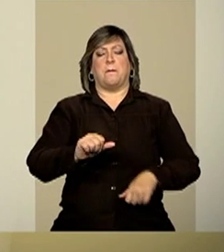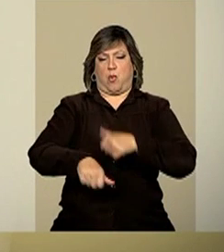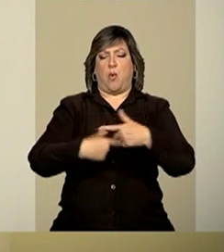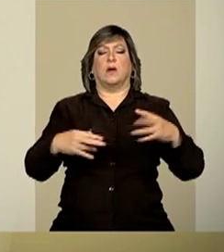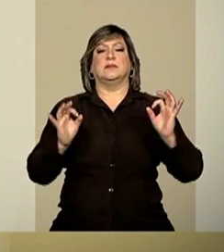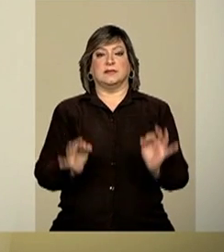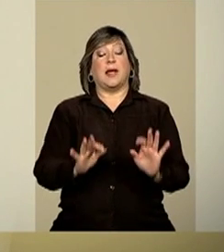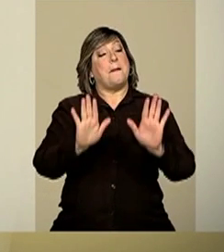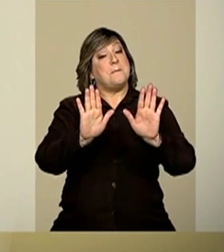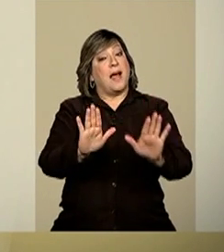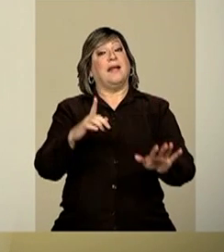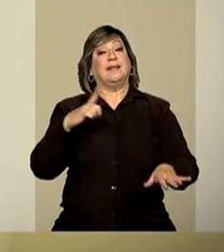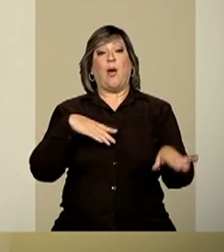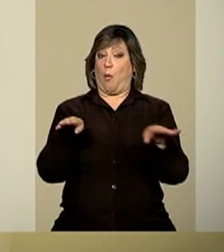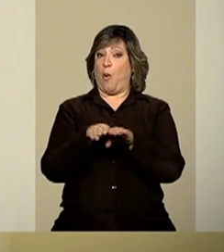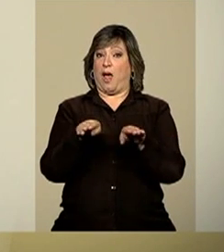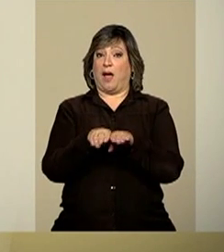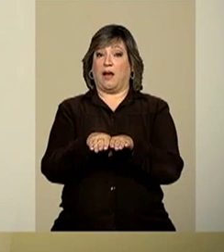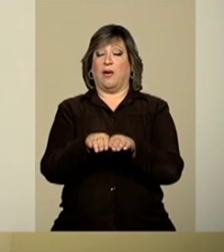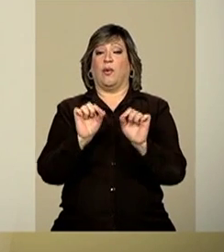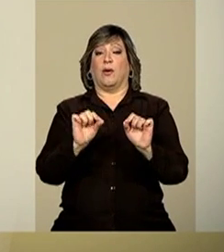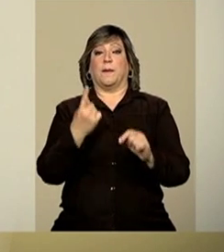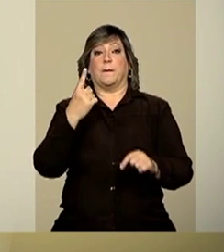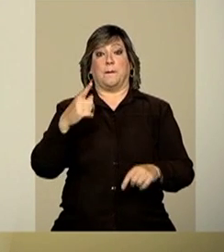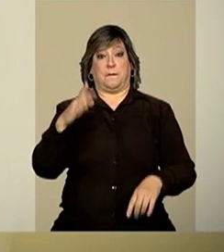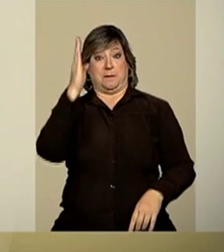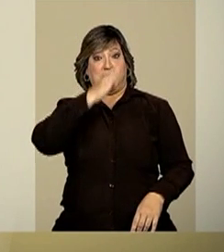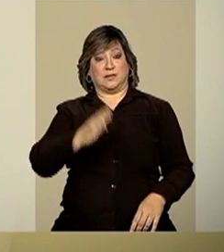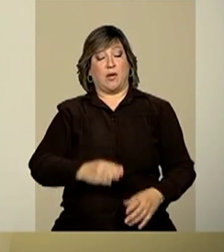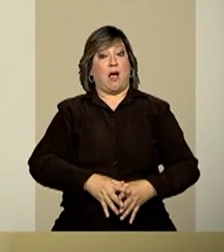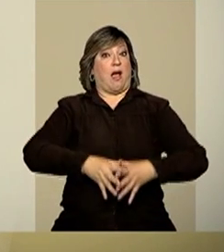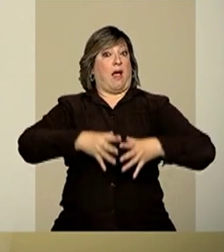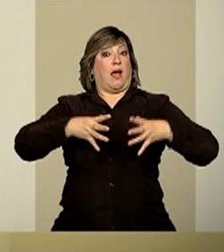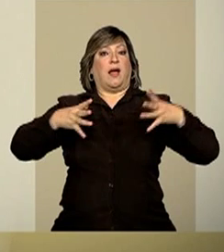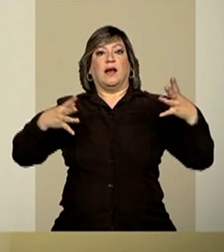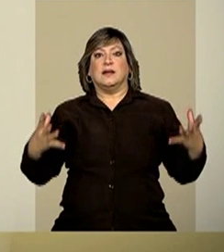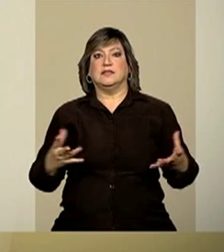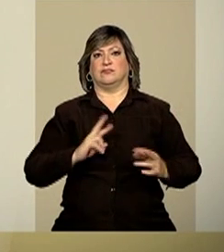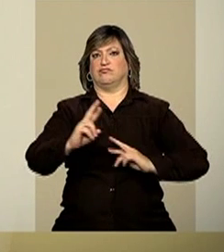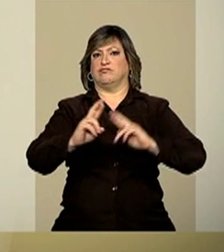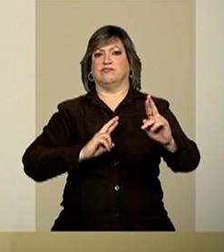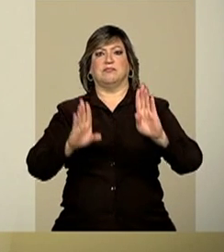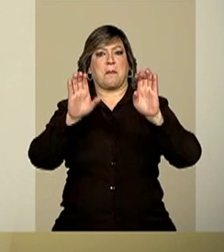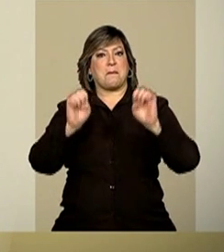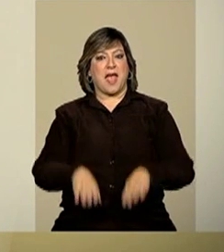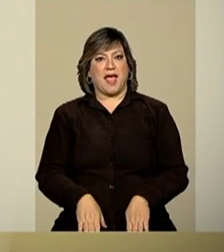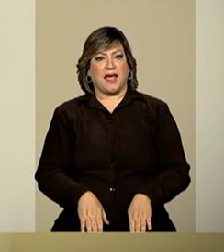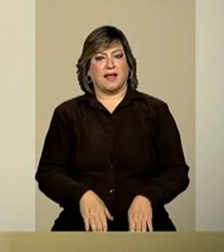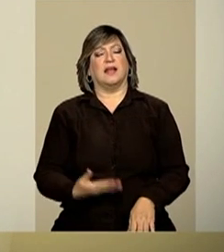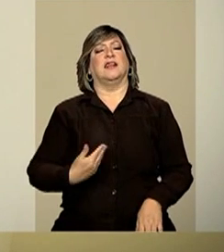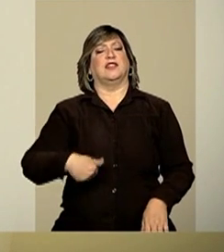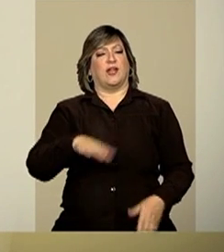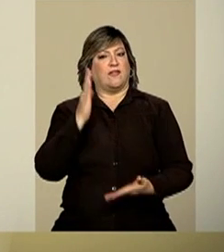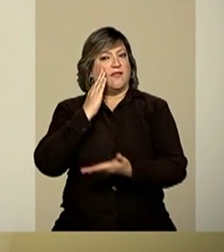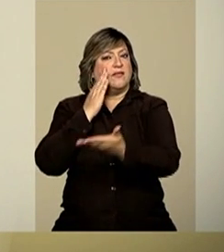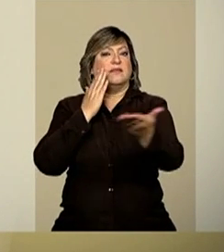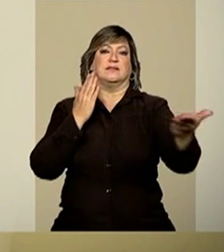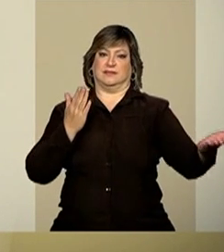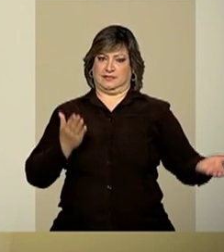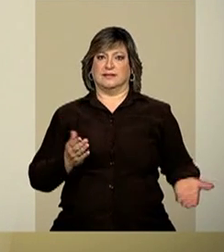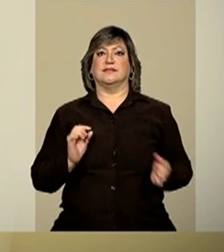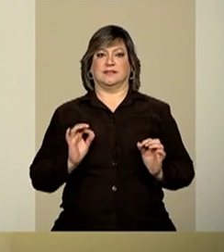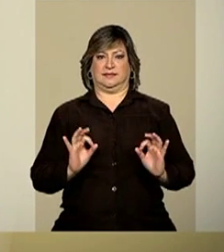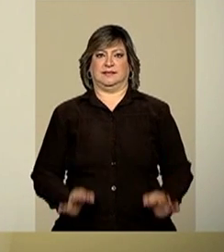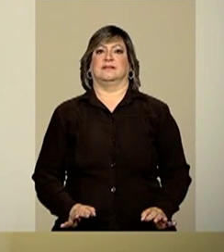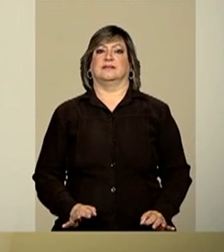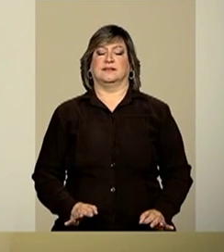Mas há igualmente um Brasil de grandes resultados que não podemos deixar de enxergar e reconhecer.